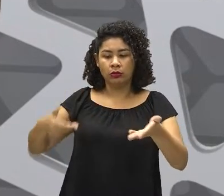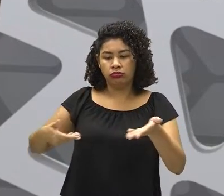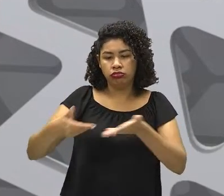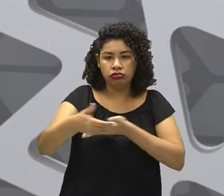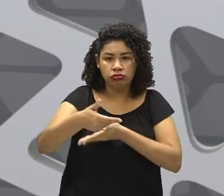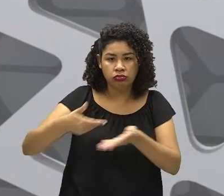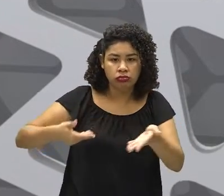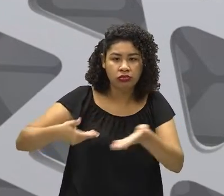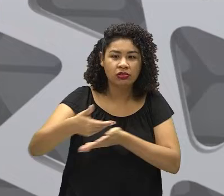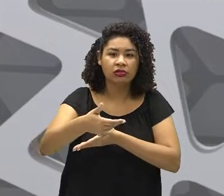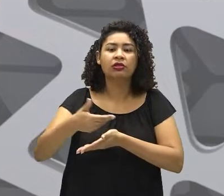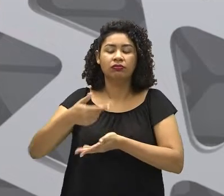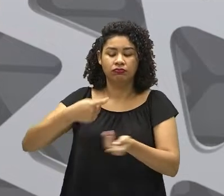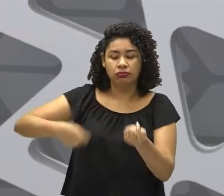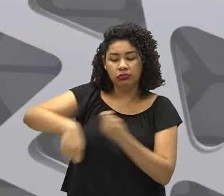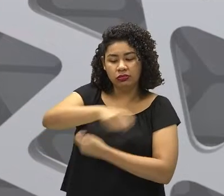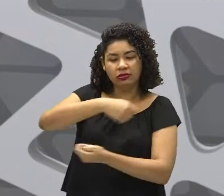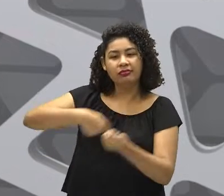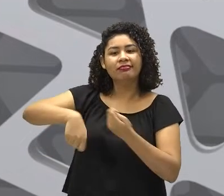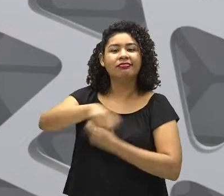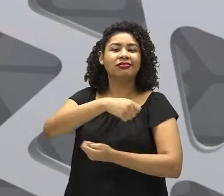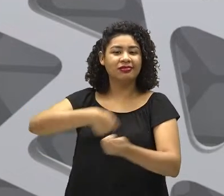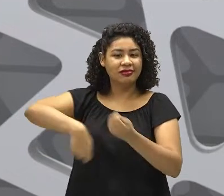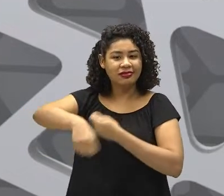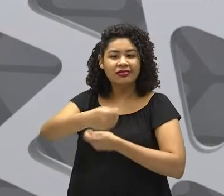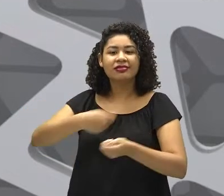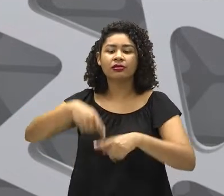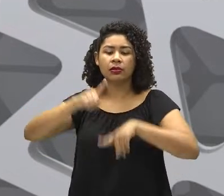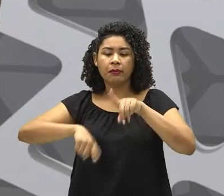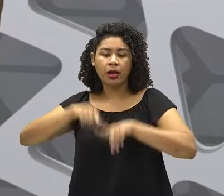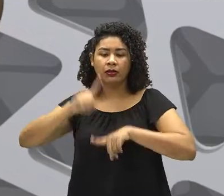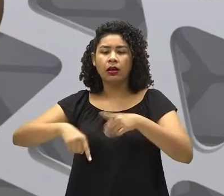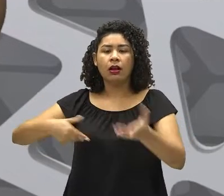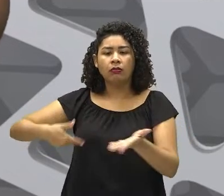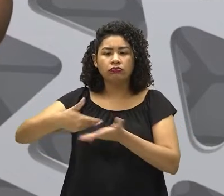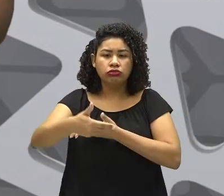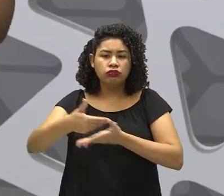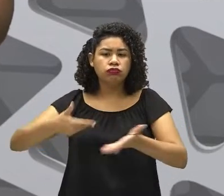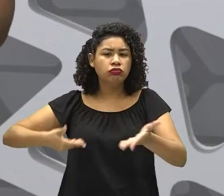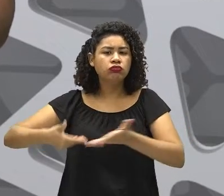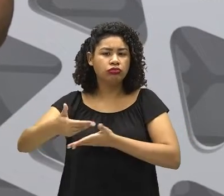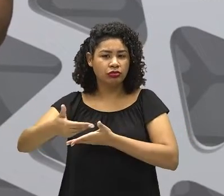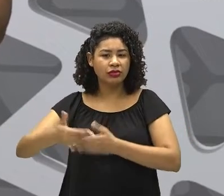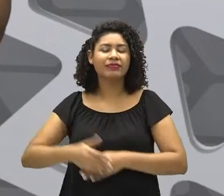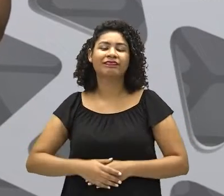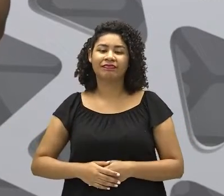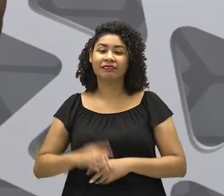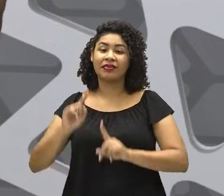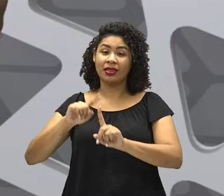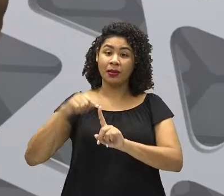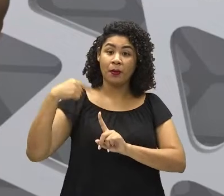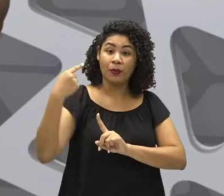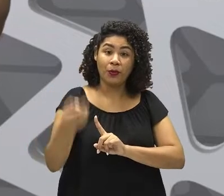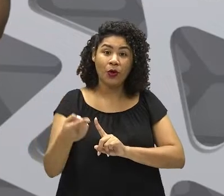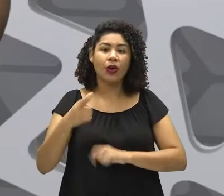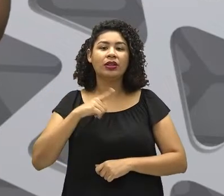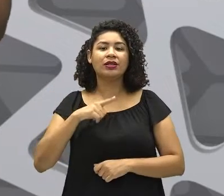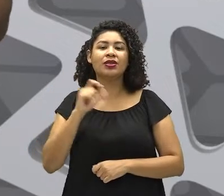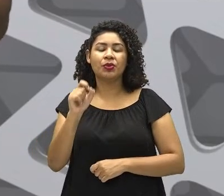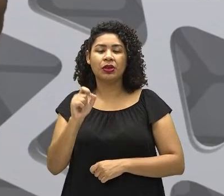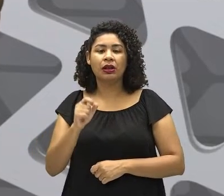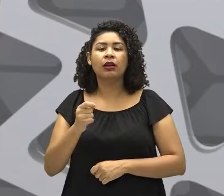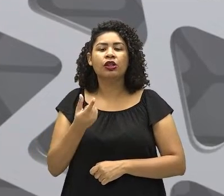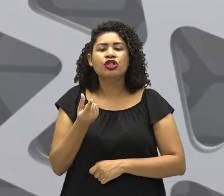com outros feudos, trocando produtos por produtos, e mais tarde nós vamos ter então, né, a criação das moedas que